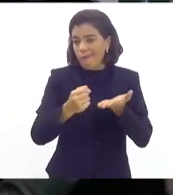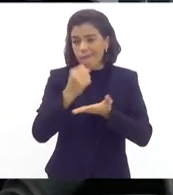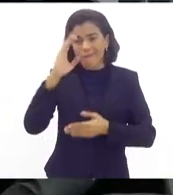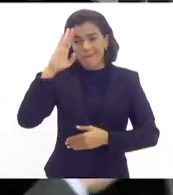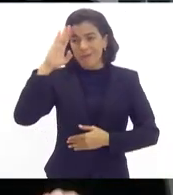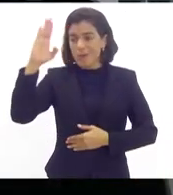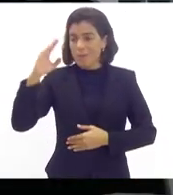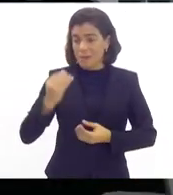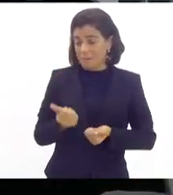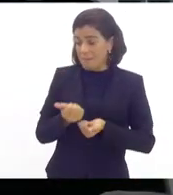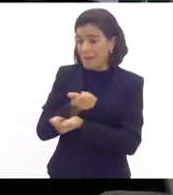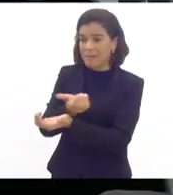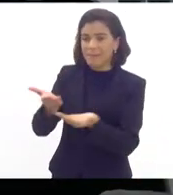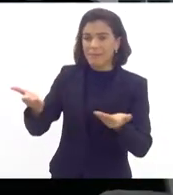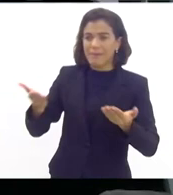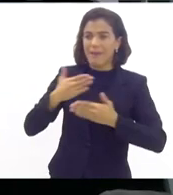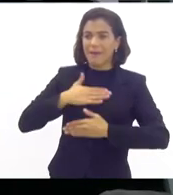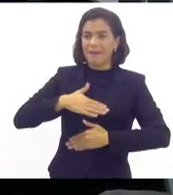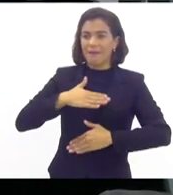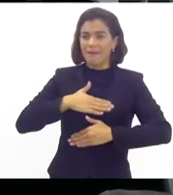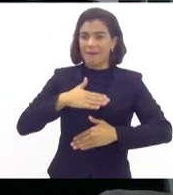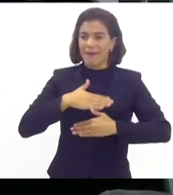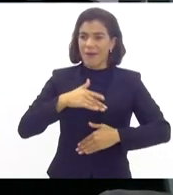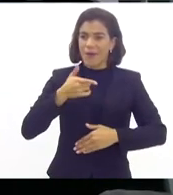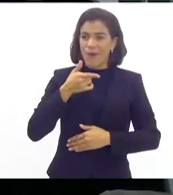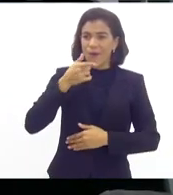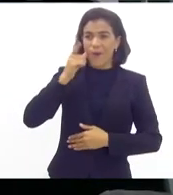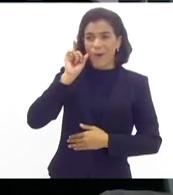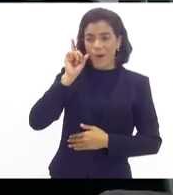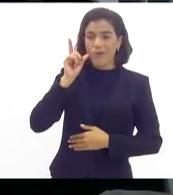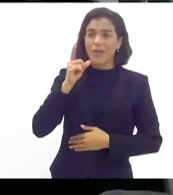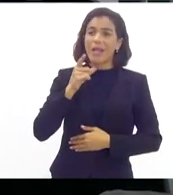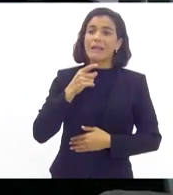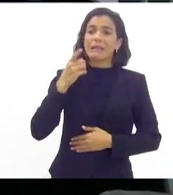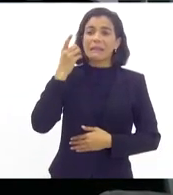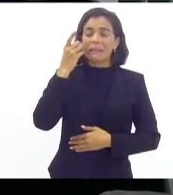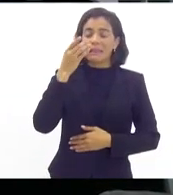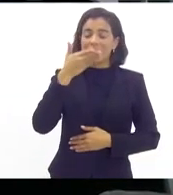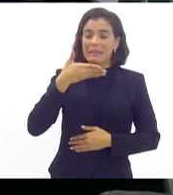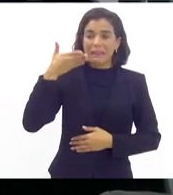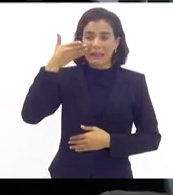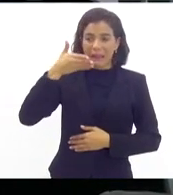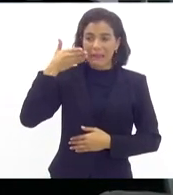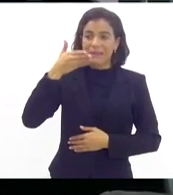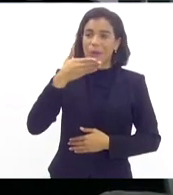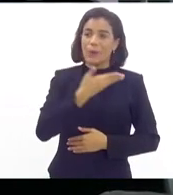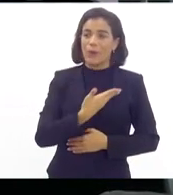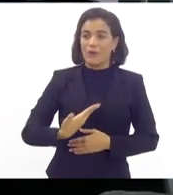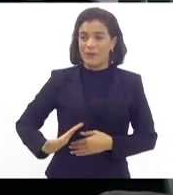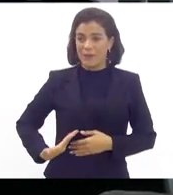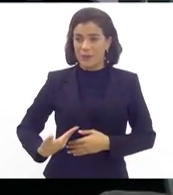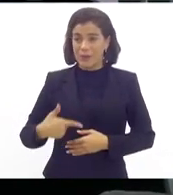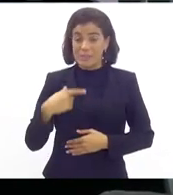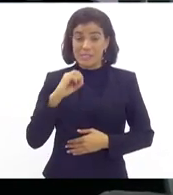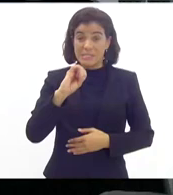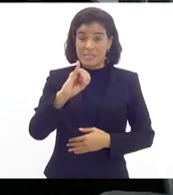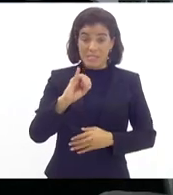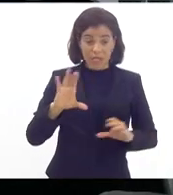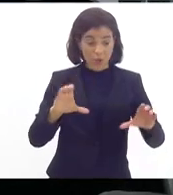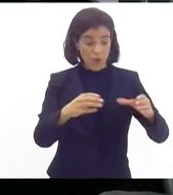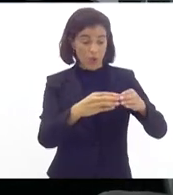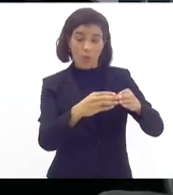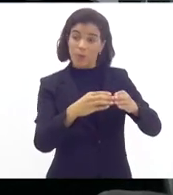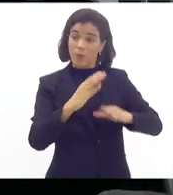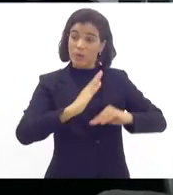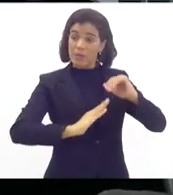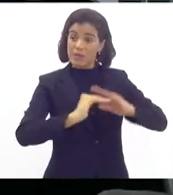tranquilidade, porque o presidente Arthur Lira veio para cá ontem em função da declaração do governador. O senhor vai dar uma ajuda enorme se pegar esse corpo técnico aqui